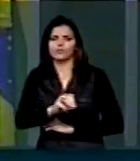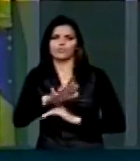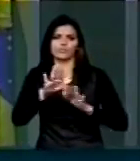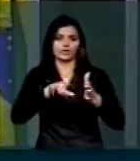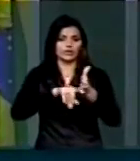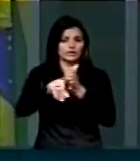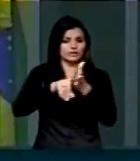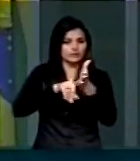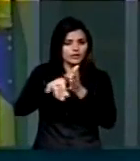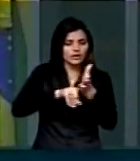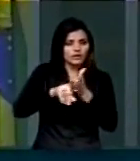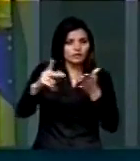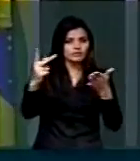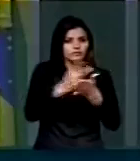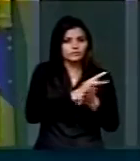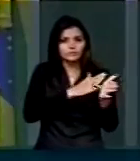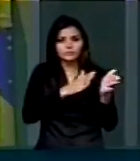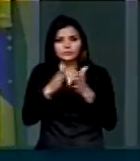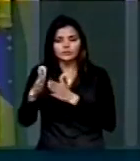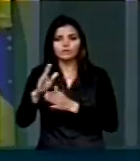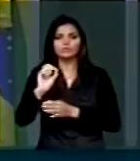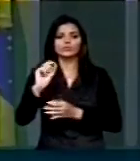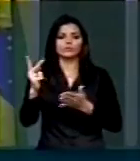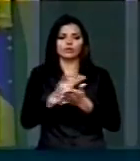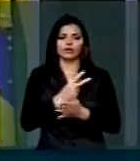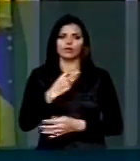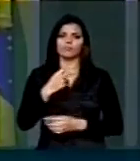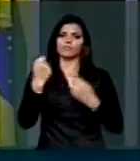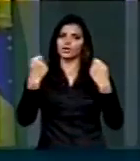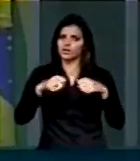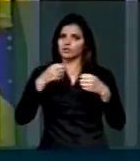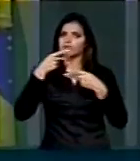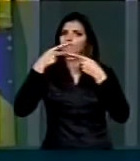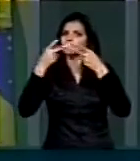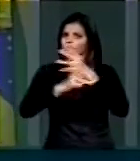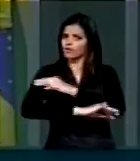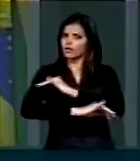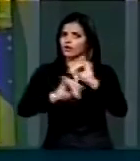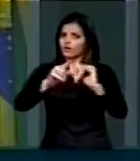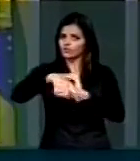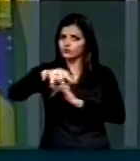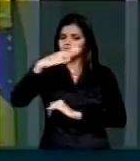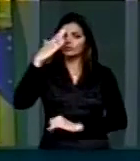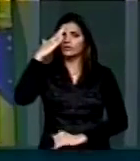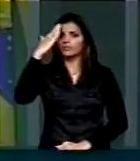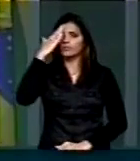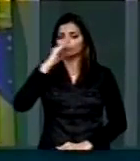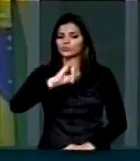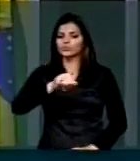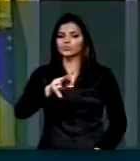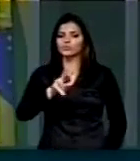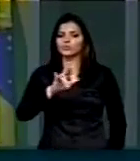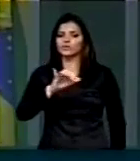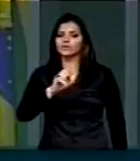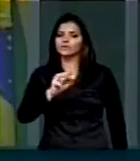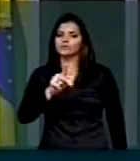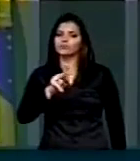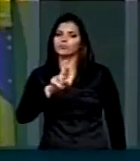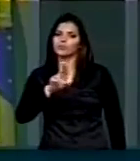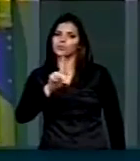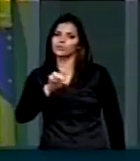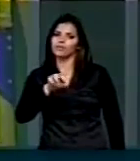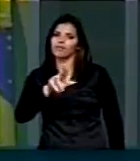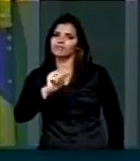o caso presente, não podemos deixar de trazer ao conhecimento jurisprudência já afirmada nessa